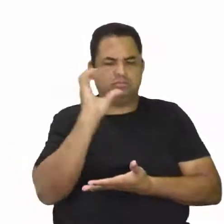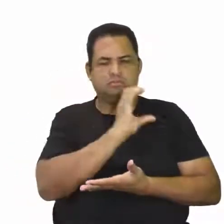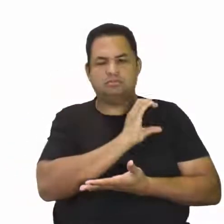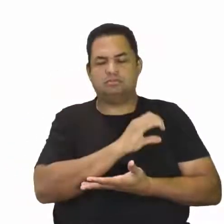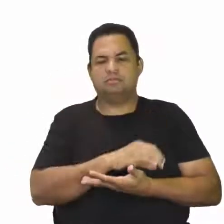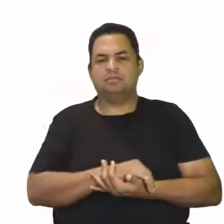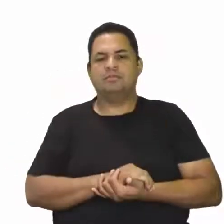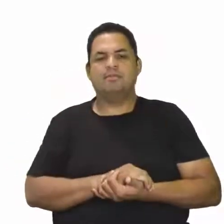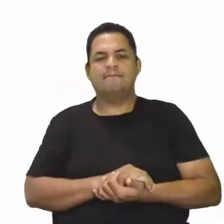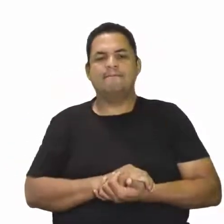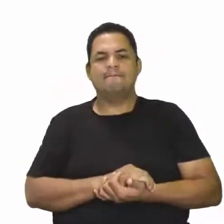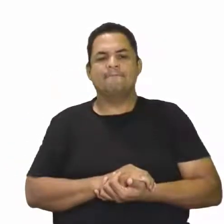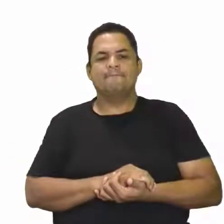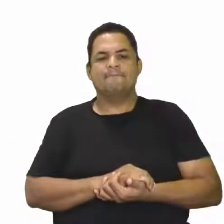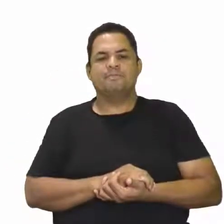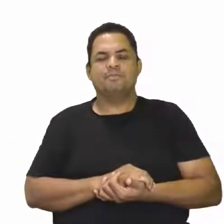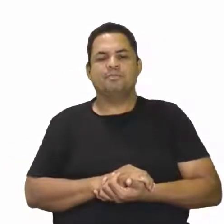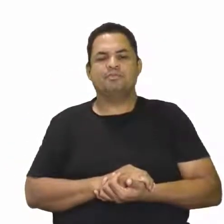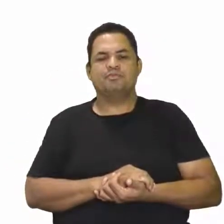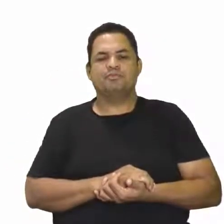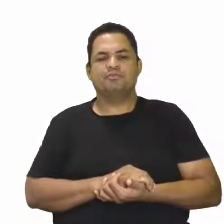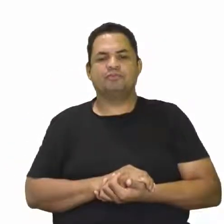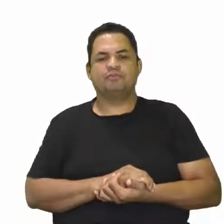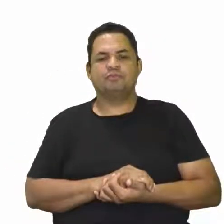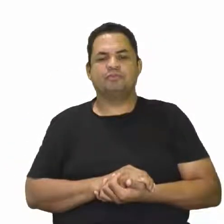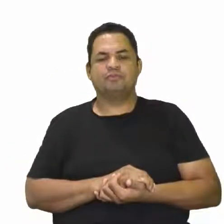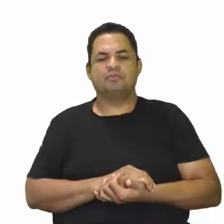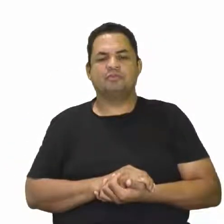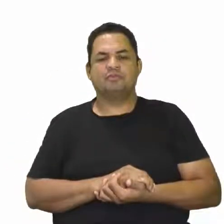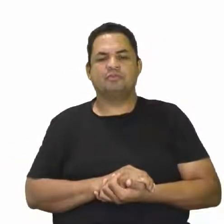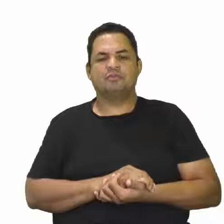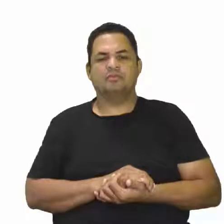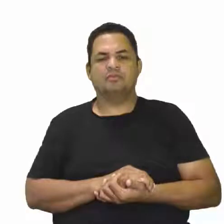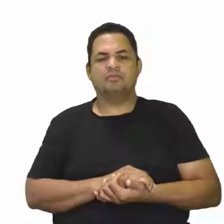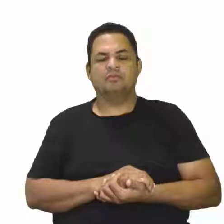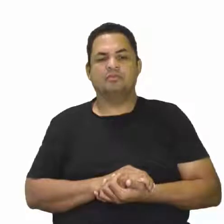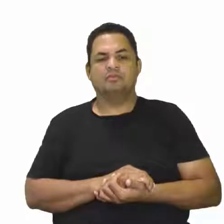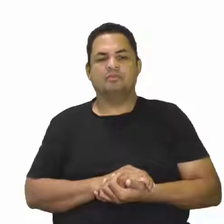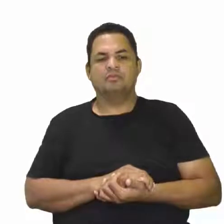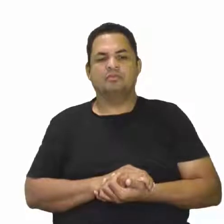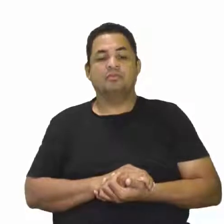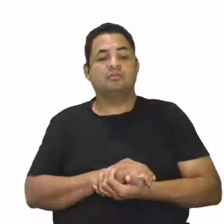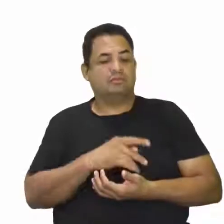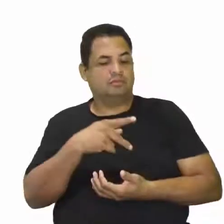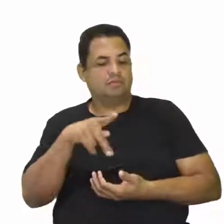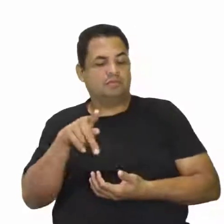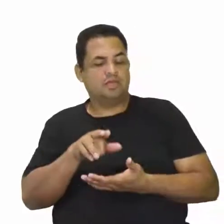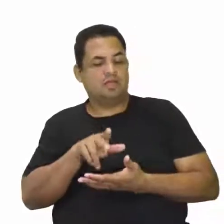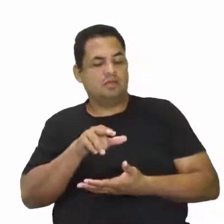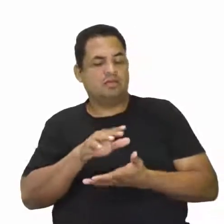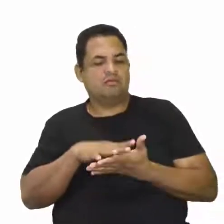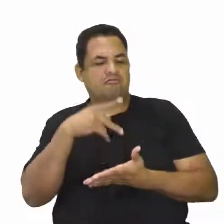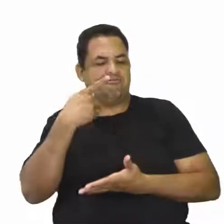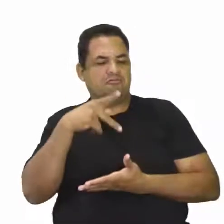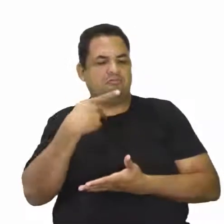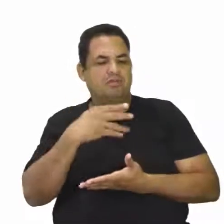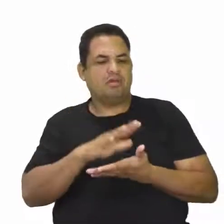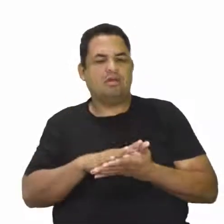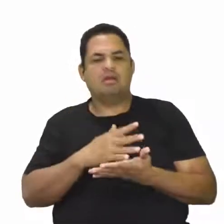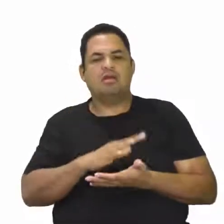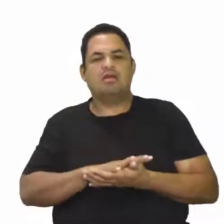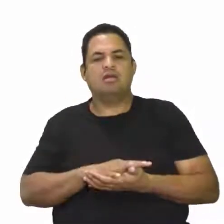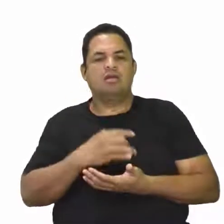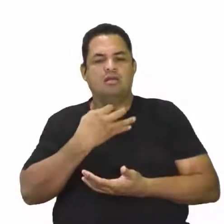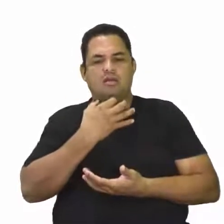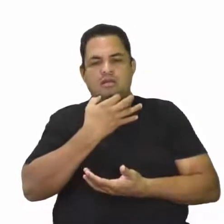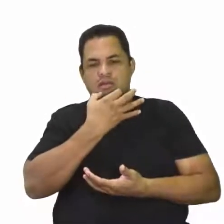rápido. Tu hermano habla inglês muito bem. O teu irmão fala inglês muito